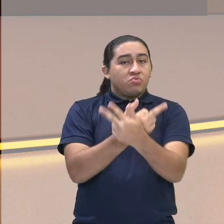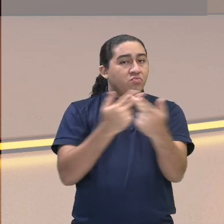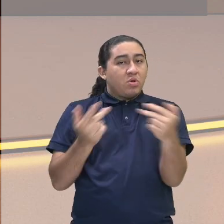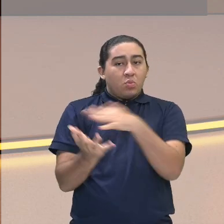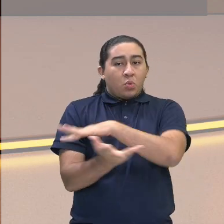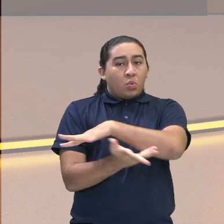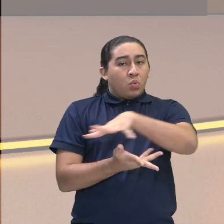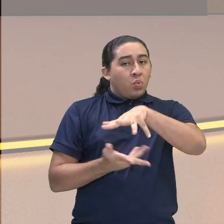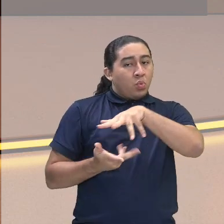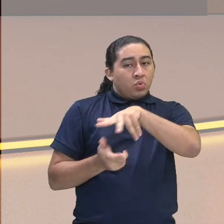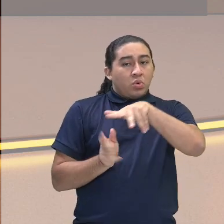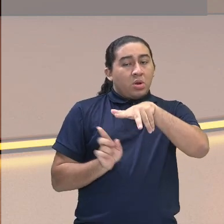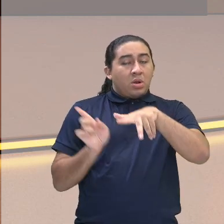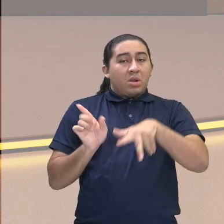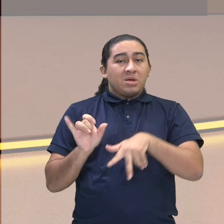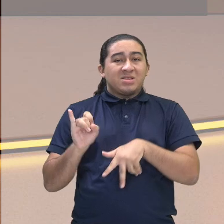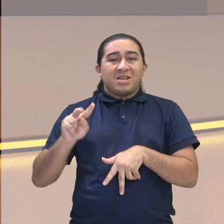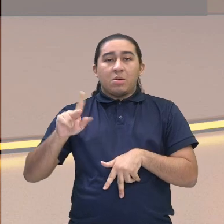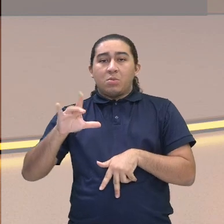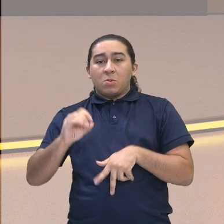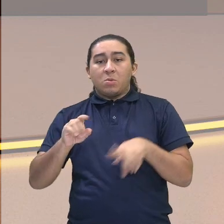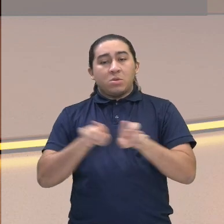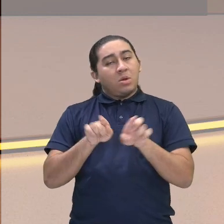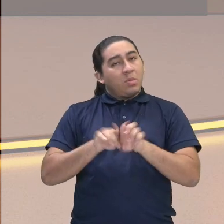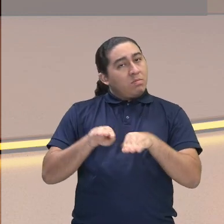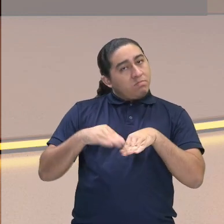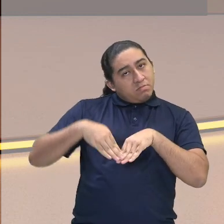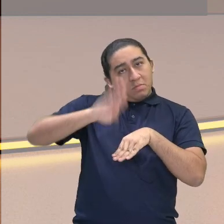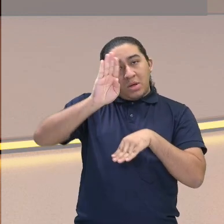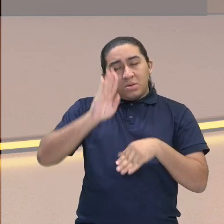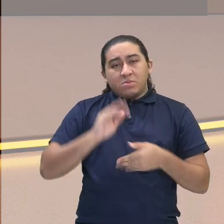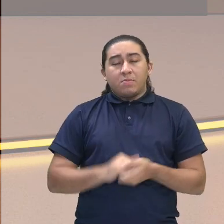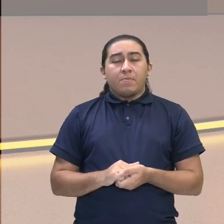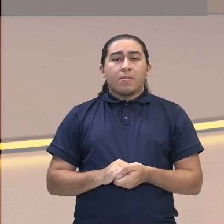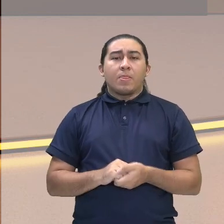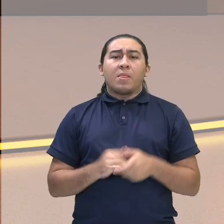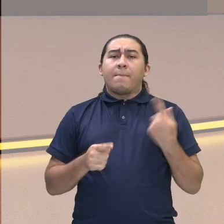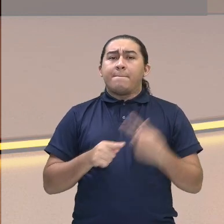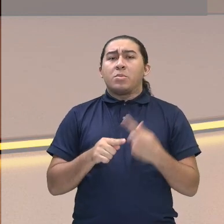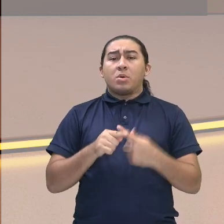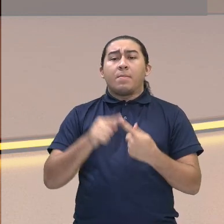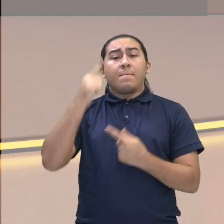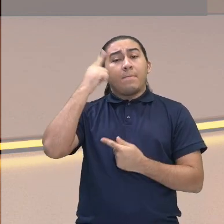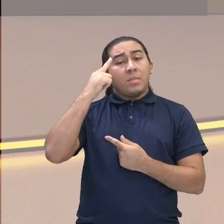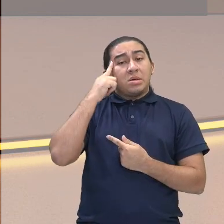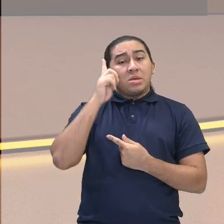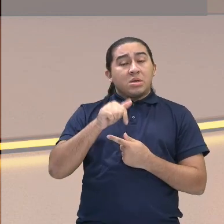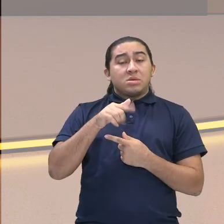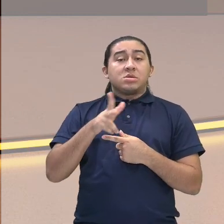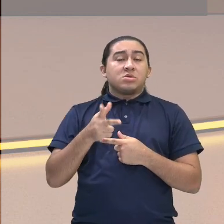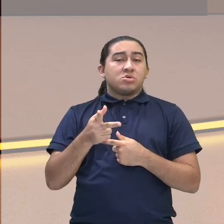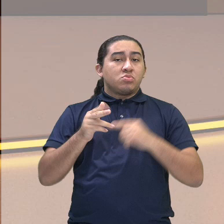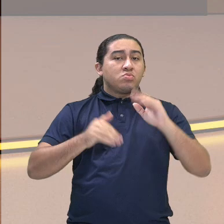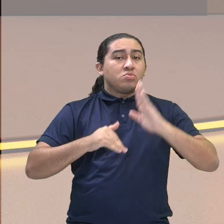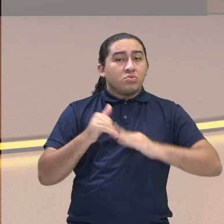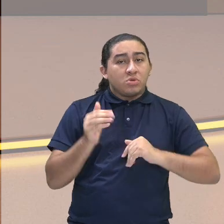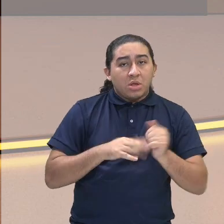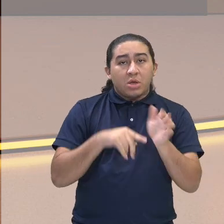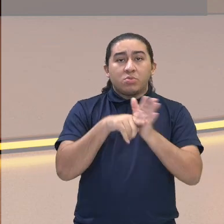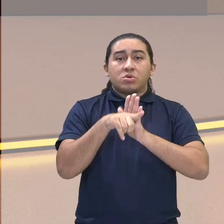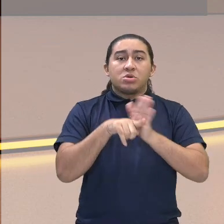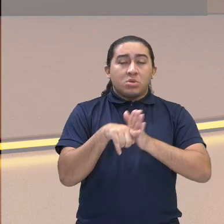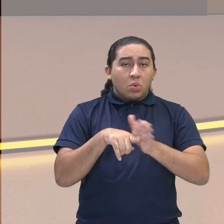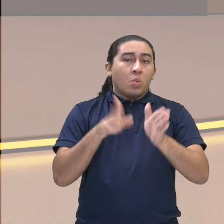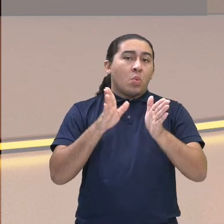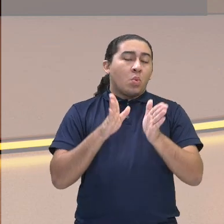mundo islâmico e além. Mas por que dar um enfoque nessa questão desses estudiosos, de